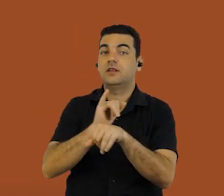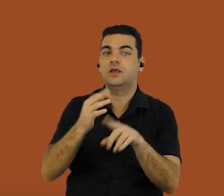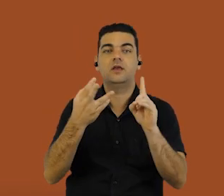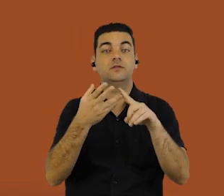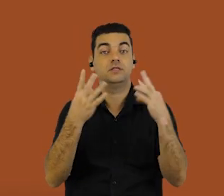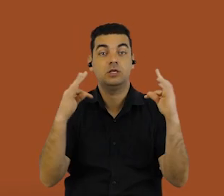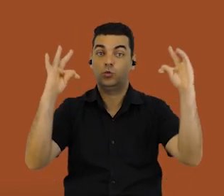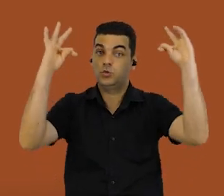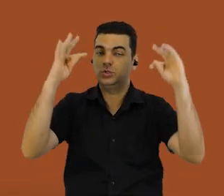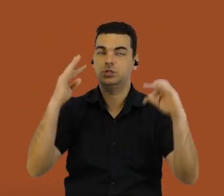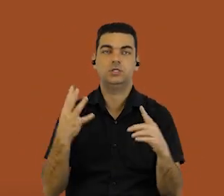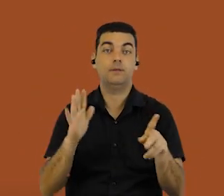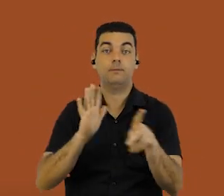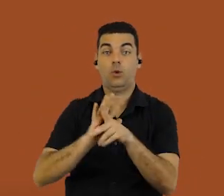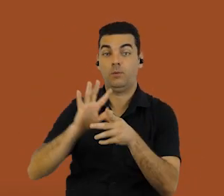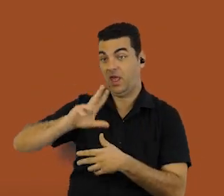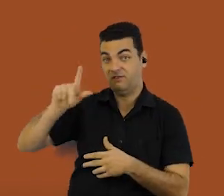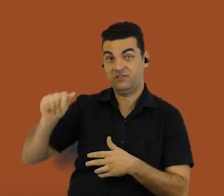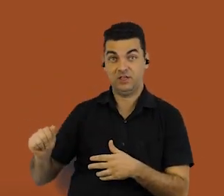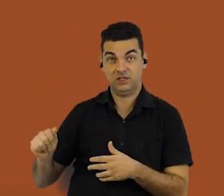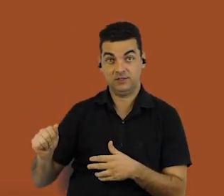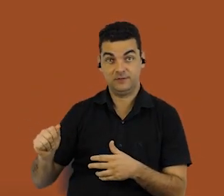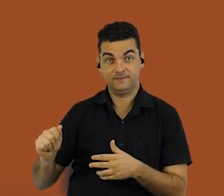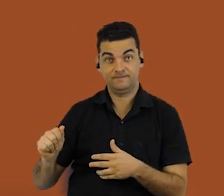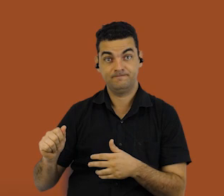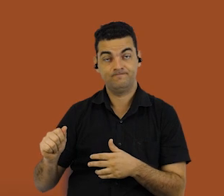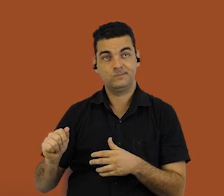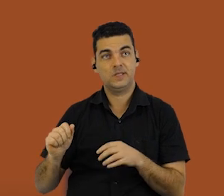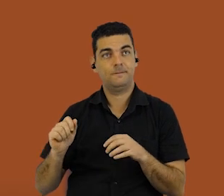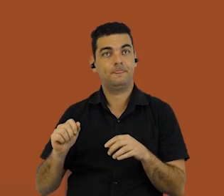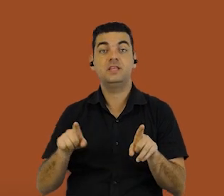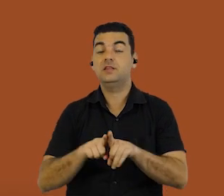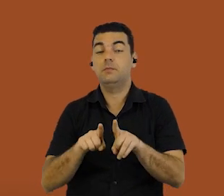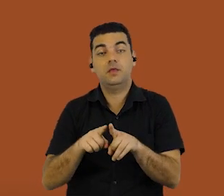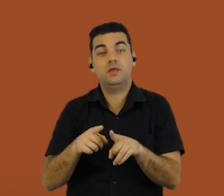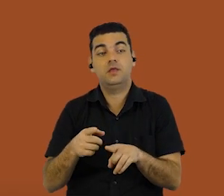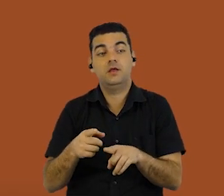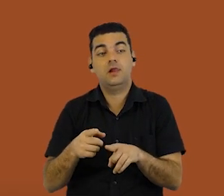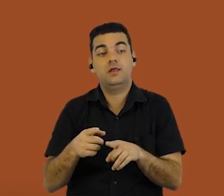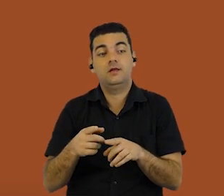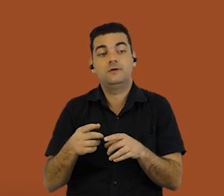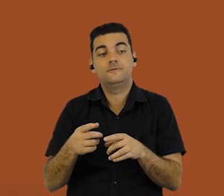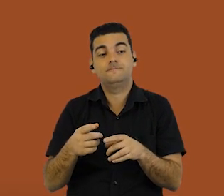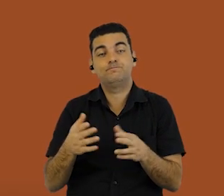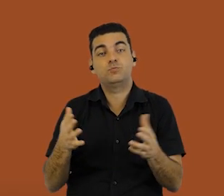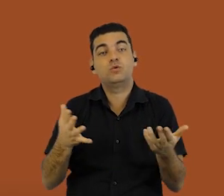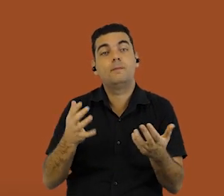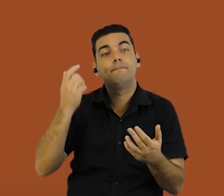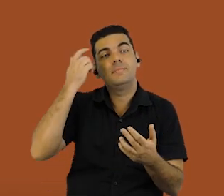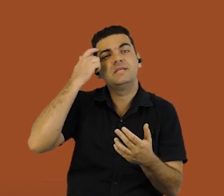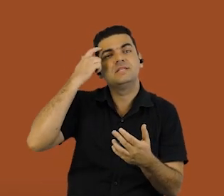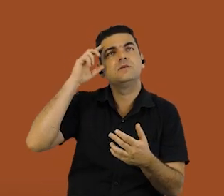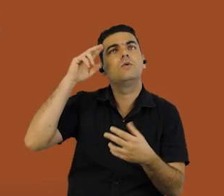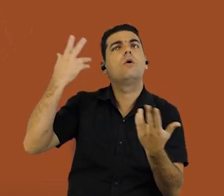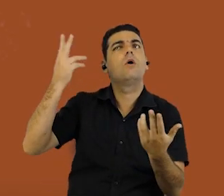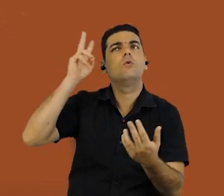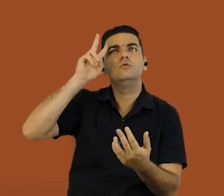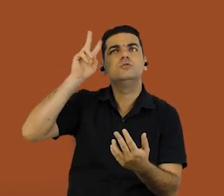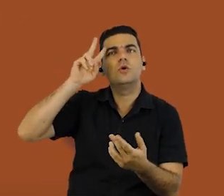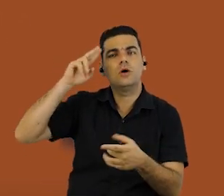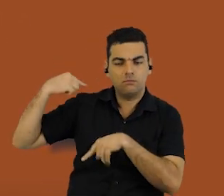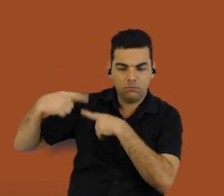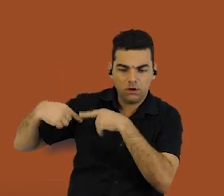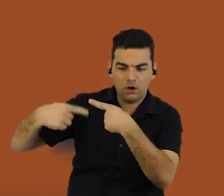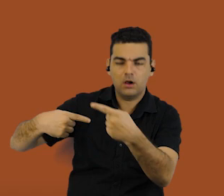procedimentos, tecnologias africanas, até o próprio fato de revisitar a história